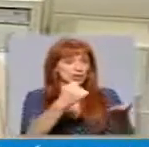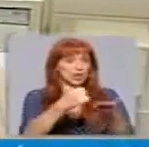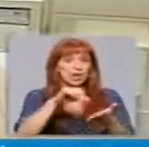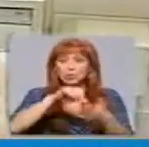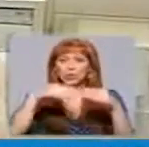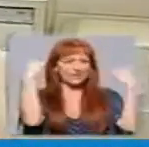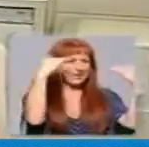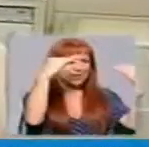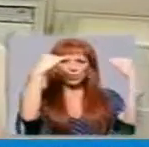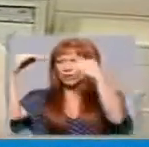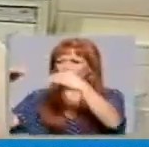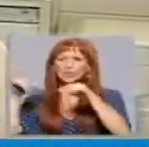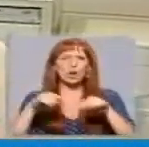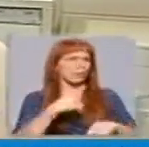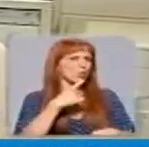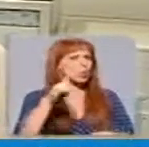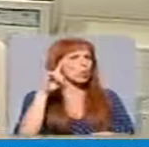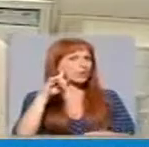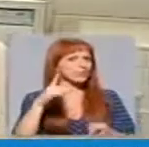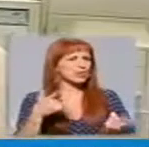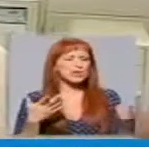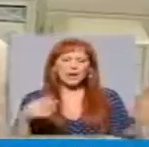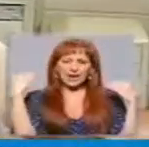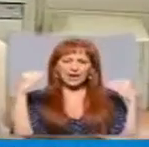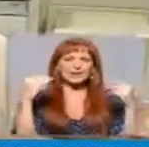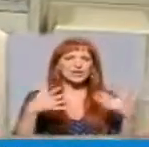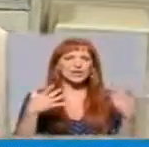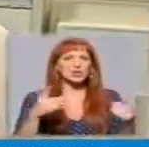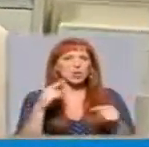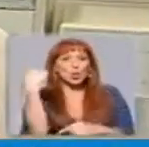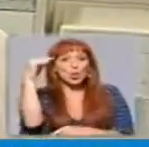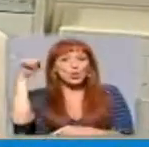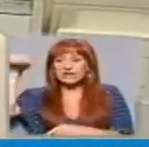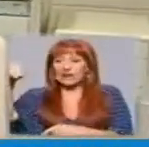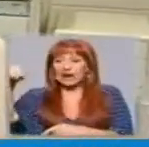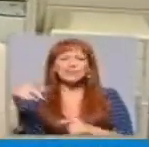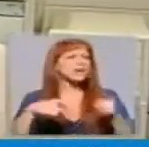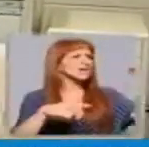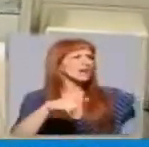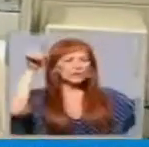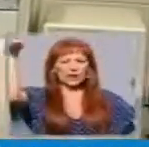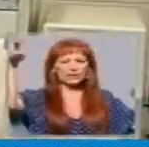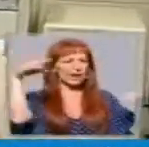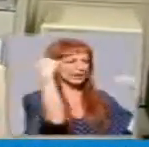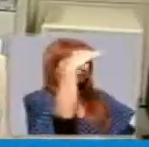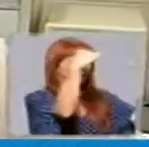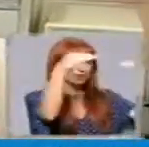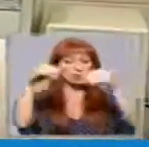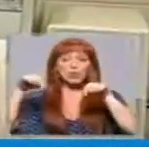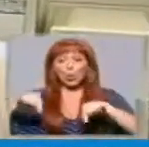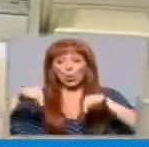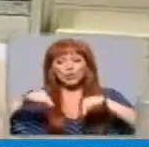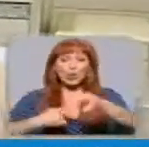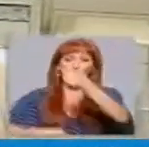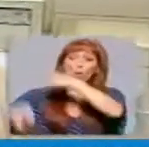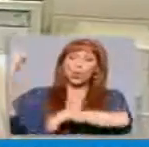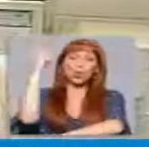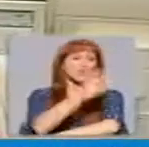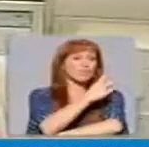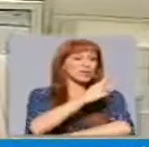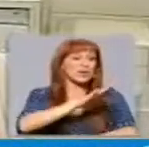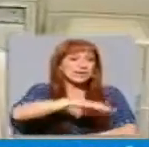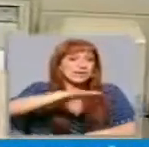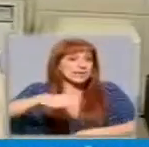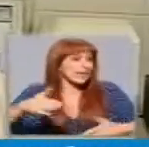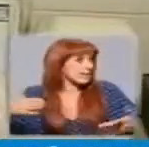os polos de treino e isso é muito importante a Deus treino não único sítio mas em sítios diferenciados ou estão aqui onde eu tiver uma Faculdade